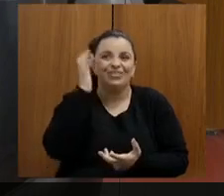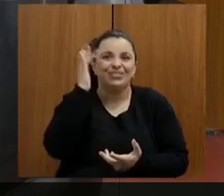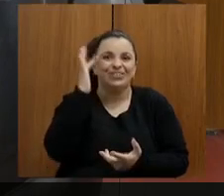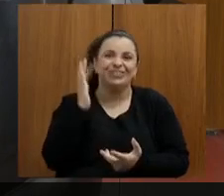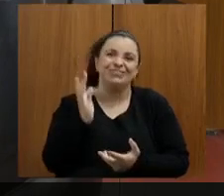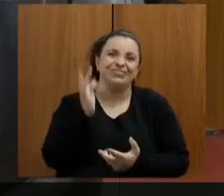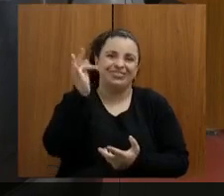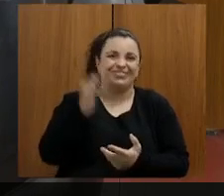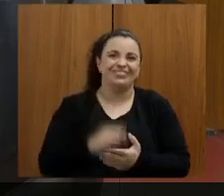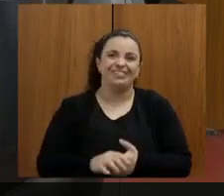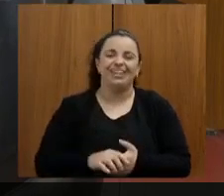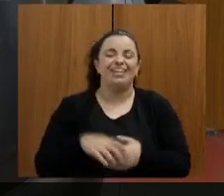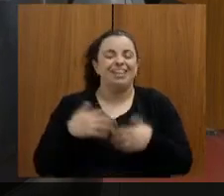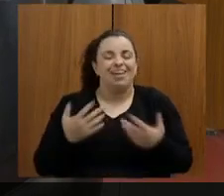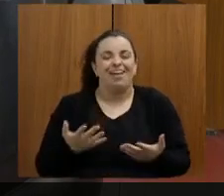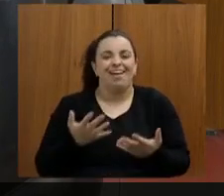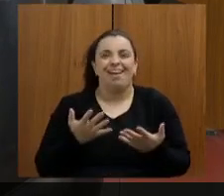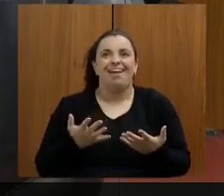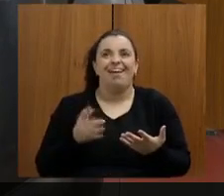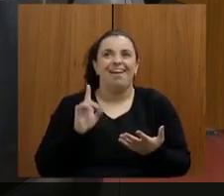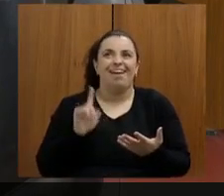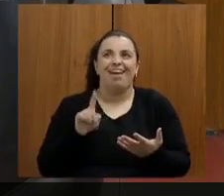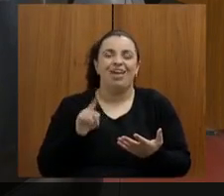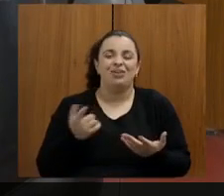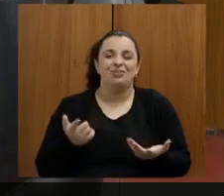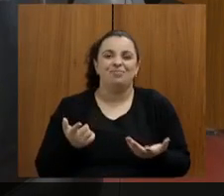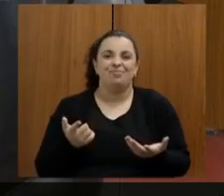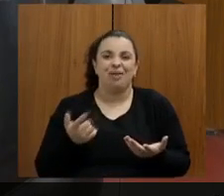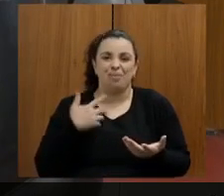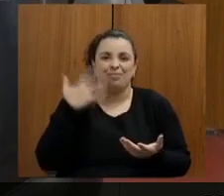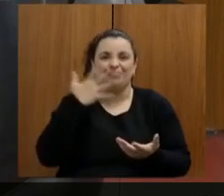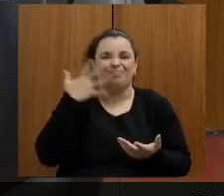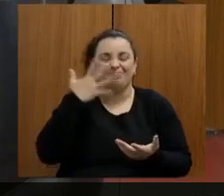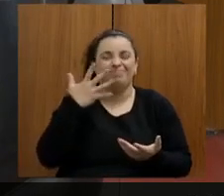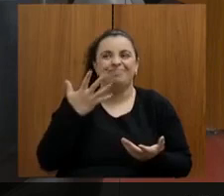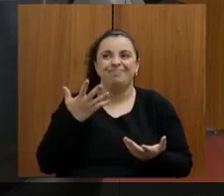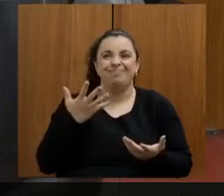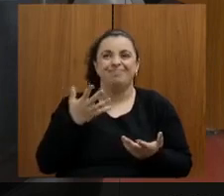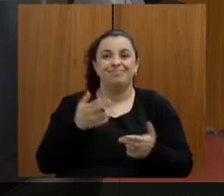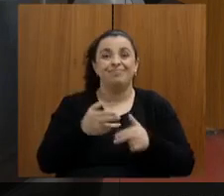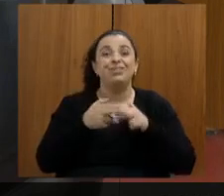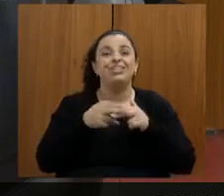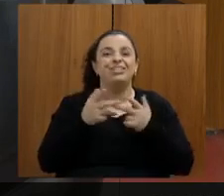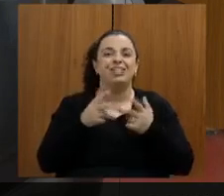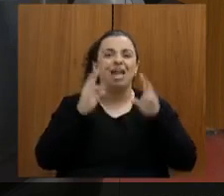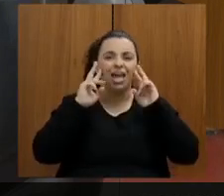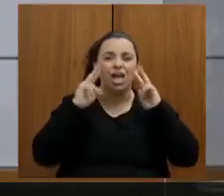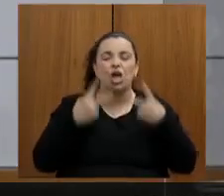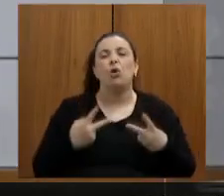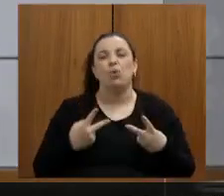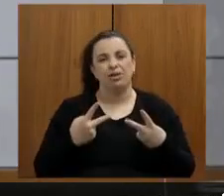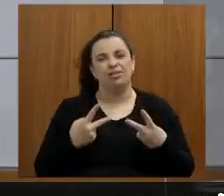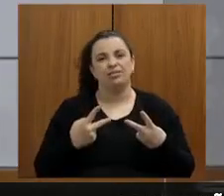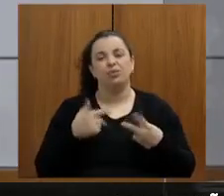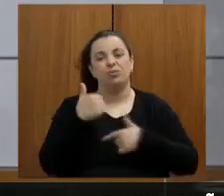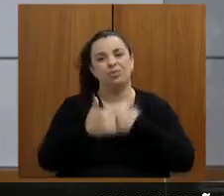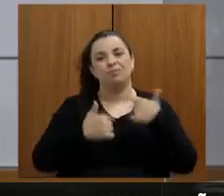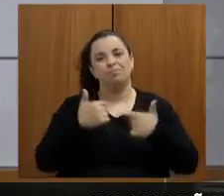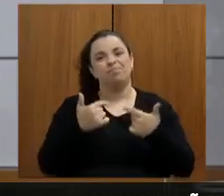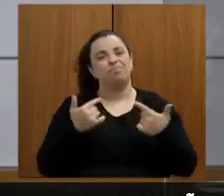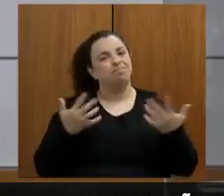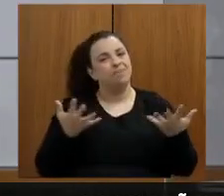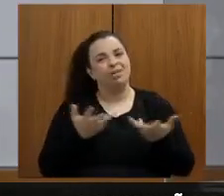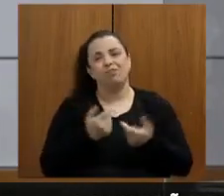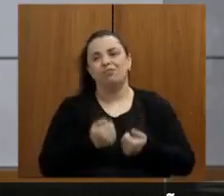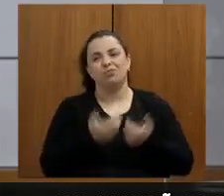ser então é uma palavra inicial de reconhecimento mesmo né Desse Trabalho maravilhoso